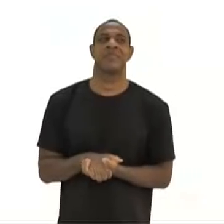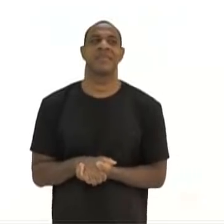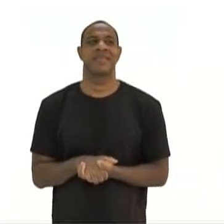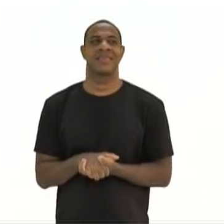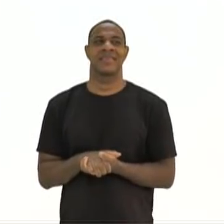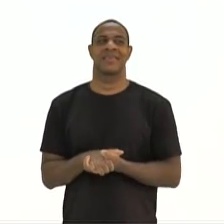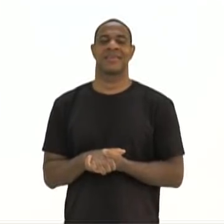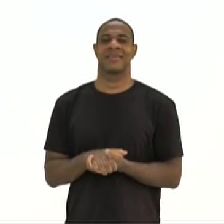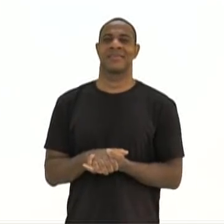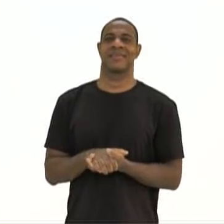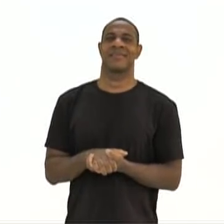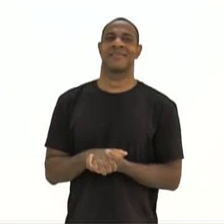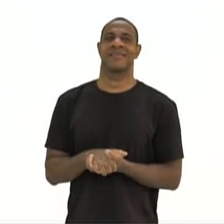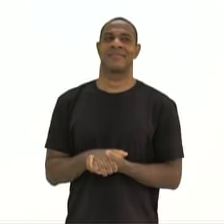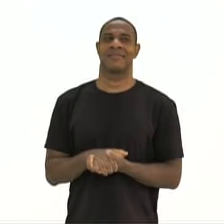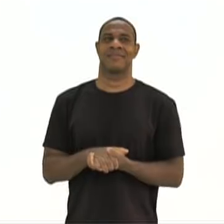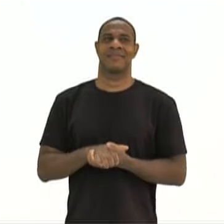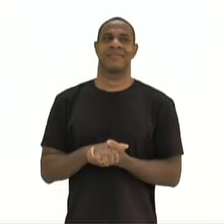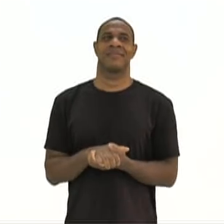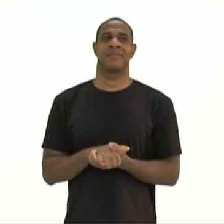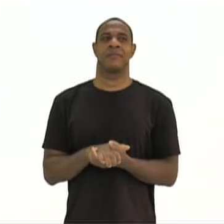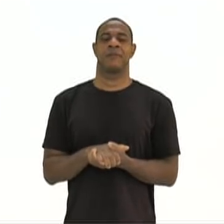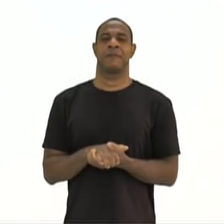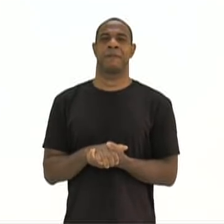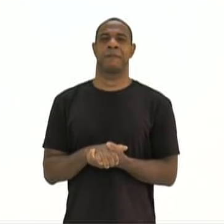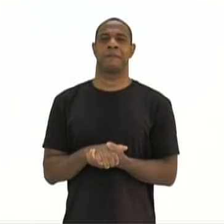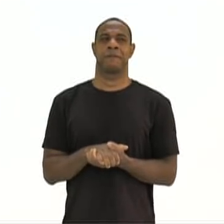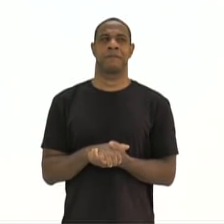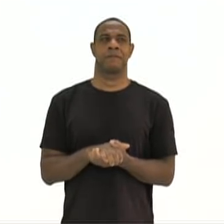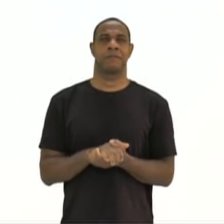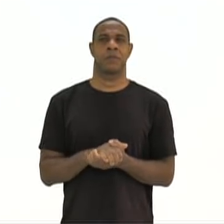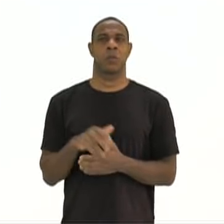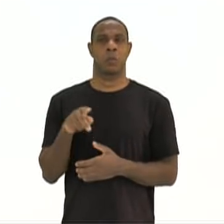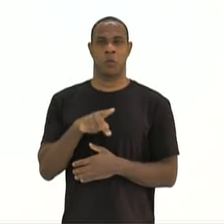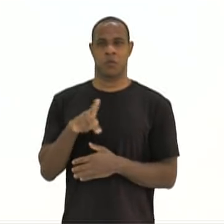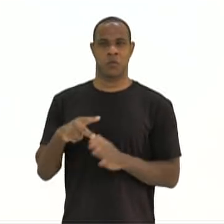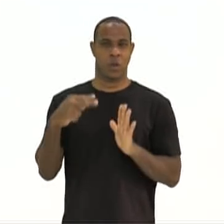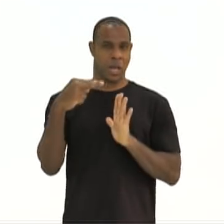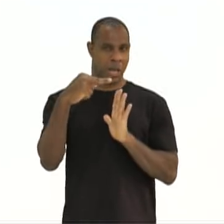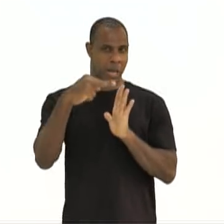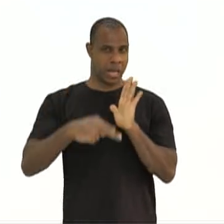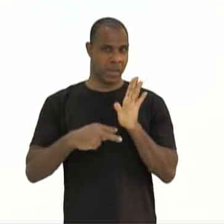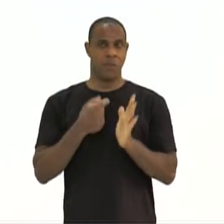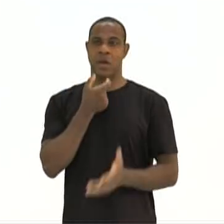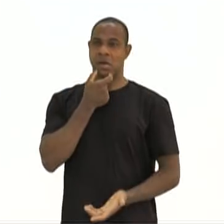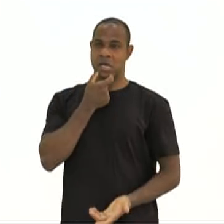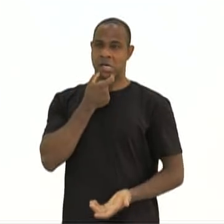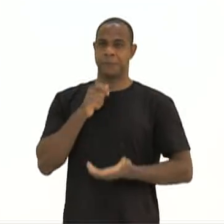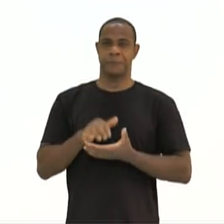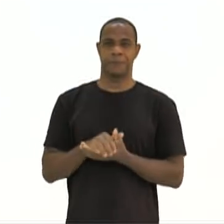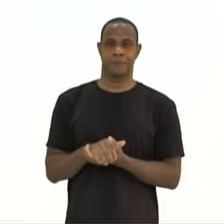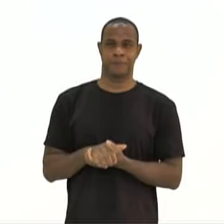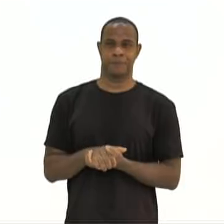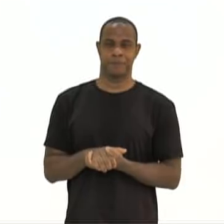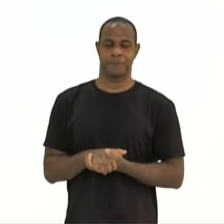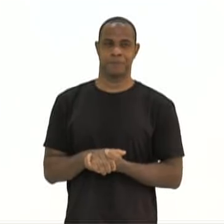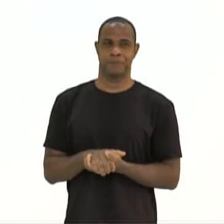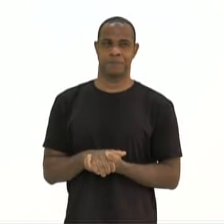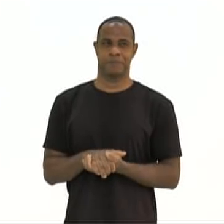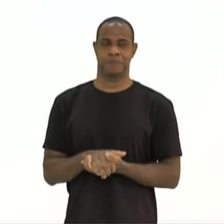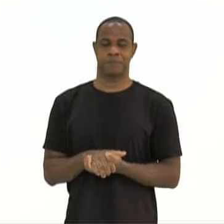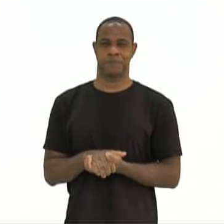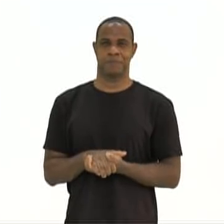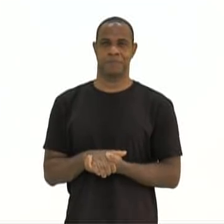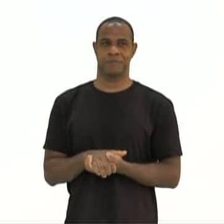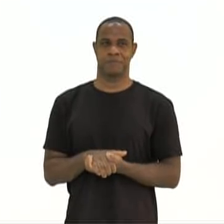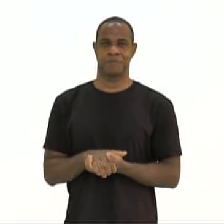This manual choreography that enchained millions of internet users worldwide is called finger